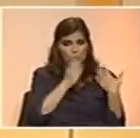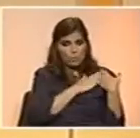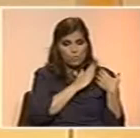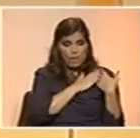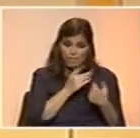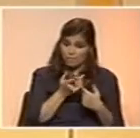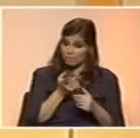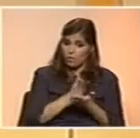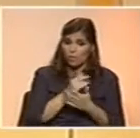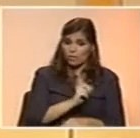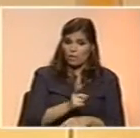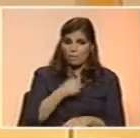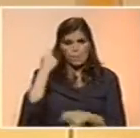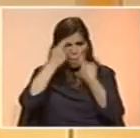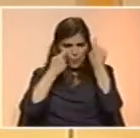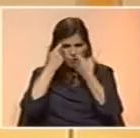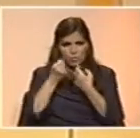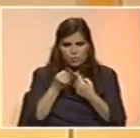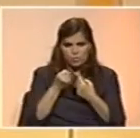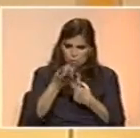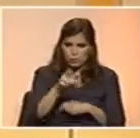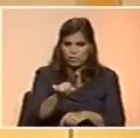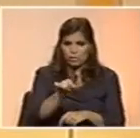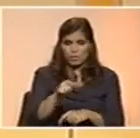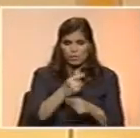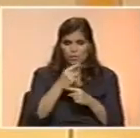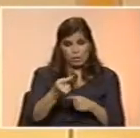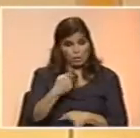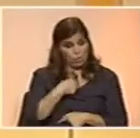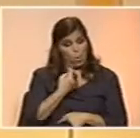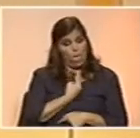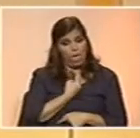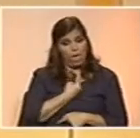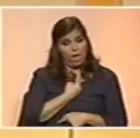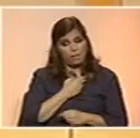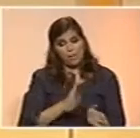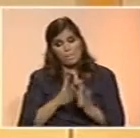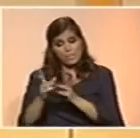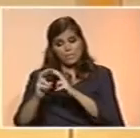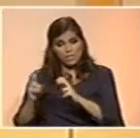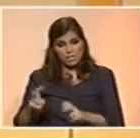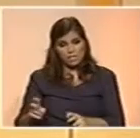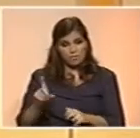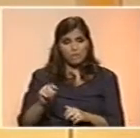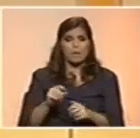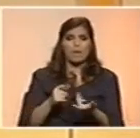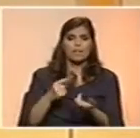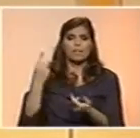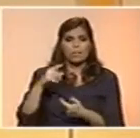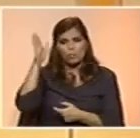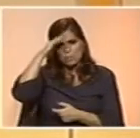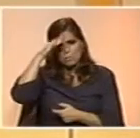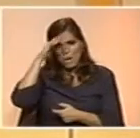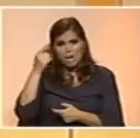Eu, efetivamente, tenho refletido bastante sobre isso, até porque, como sou da parte da investigação, também usamos animais para